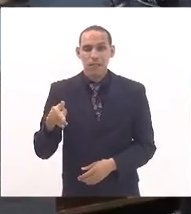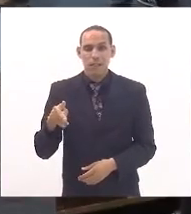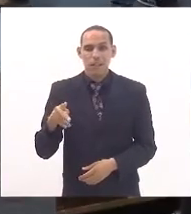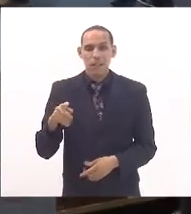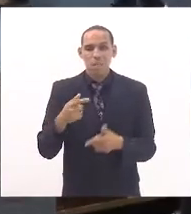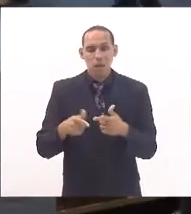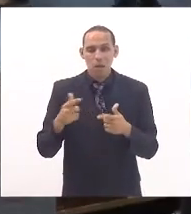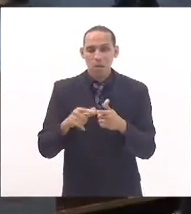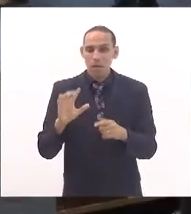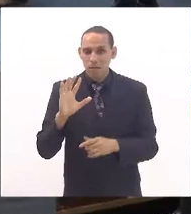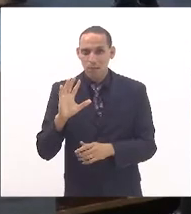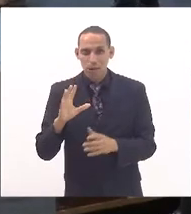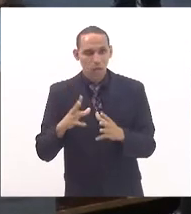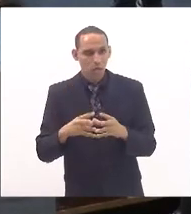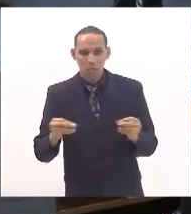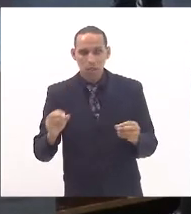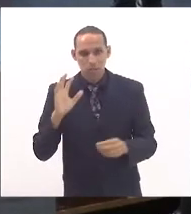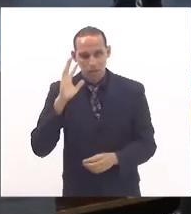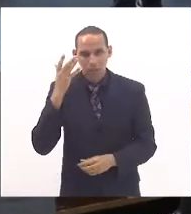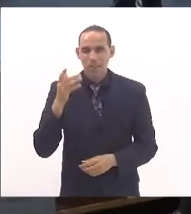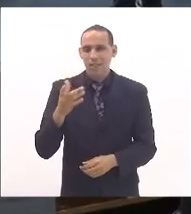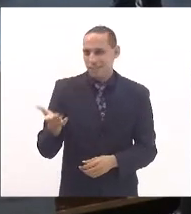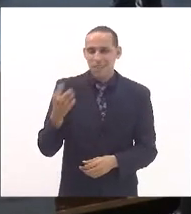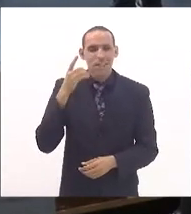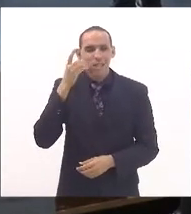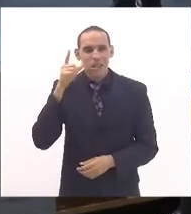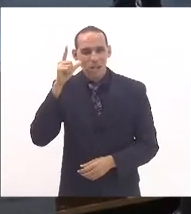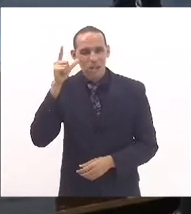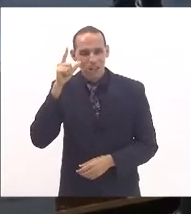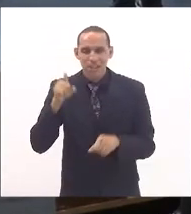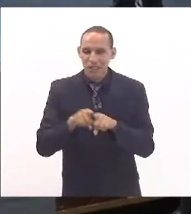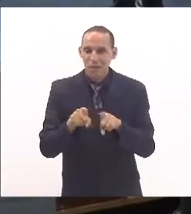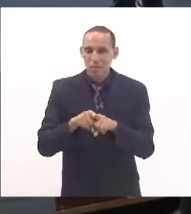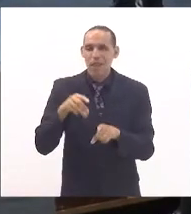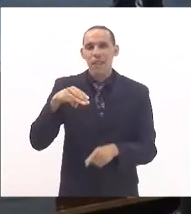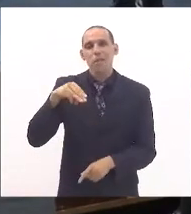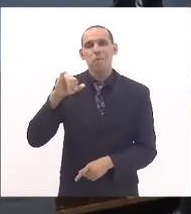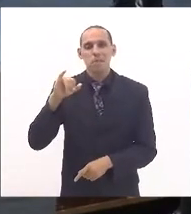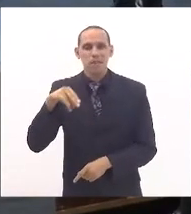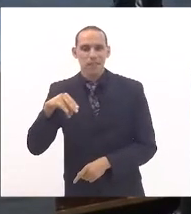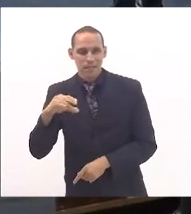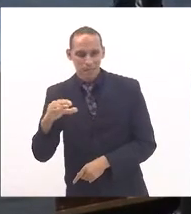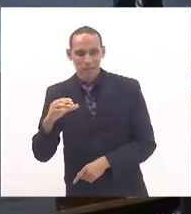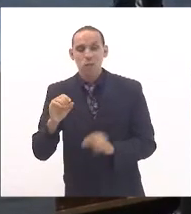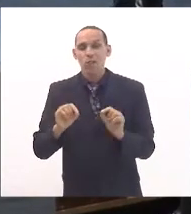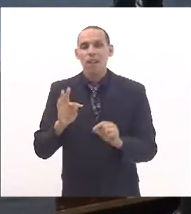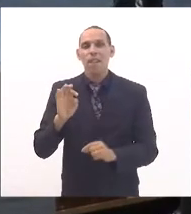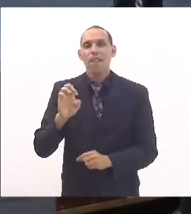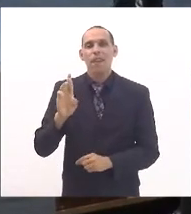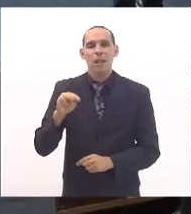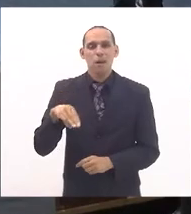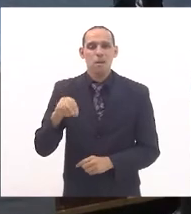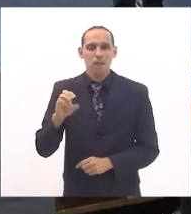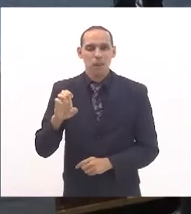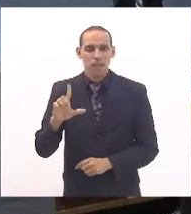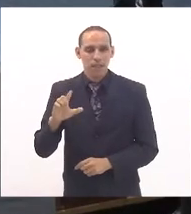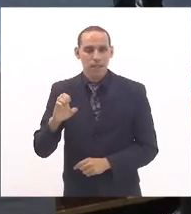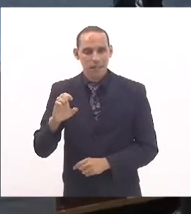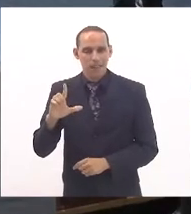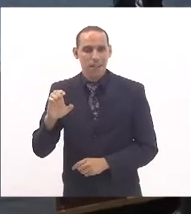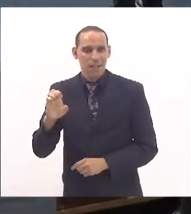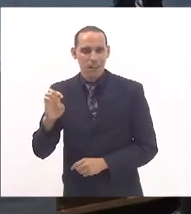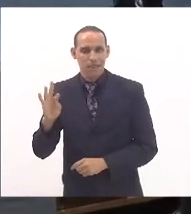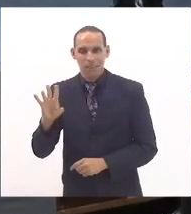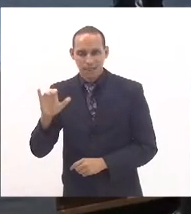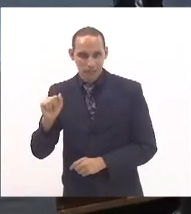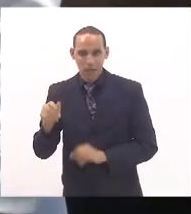essa questão que a deputada Lucinha vai levantar também, que o Mink levantou, das termoelétricas de Sepetiba,